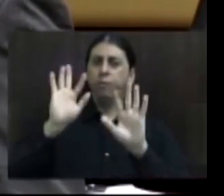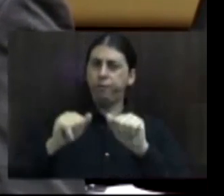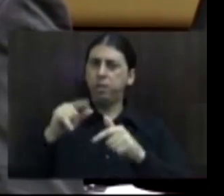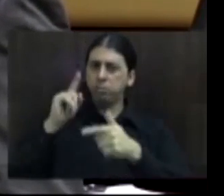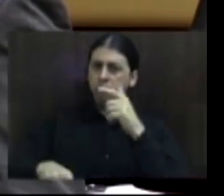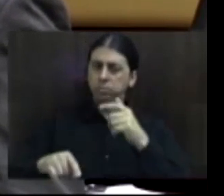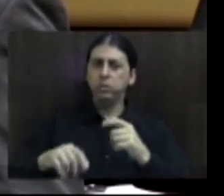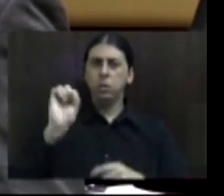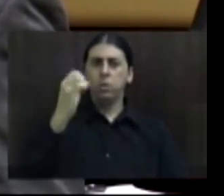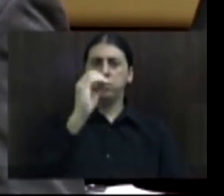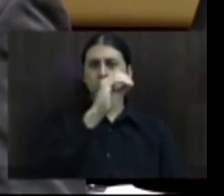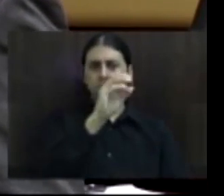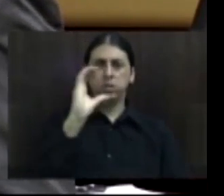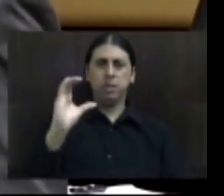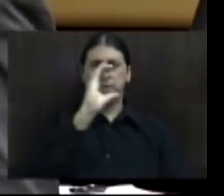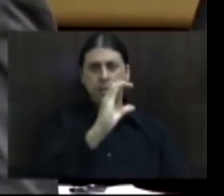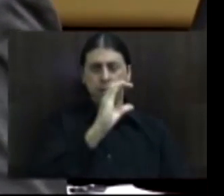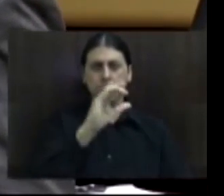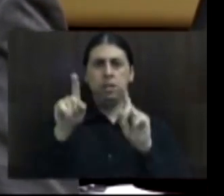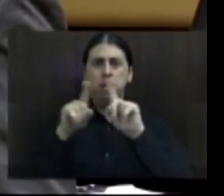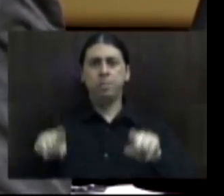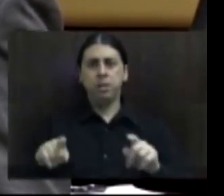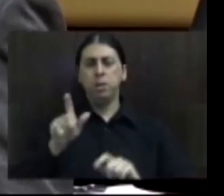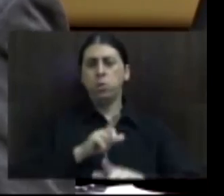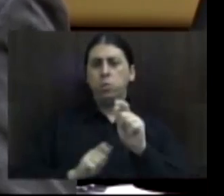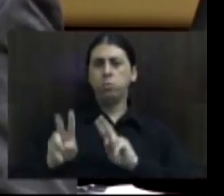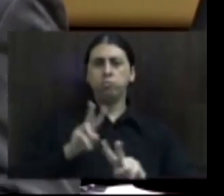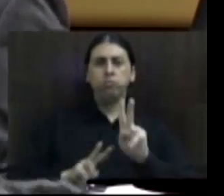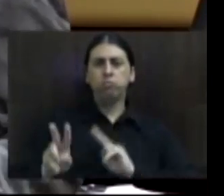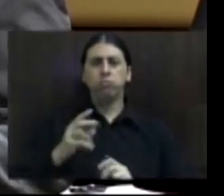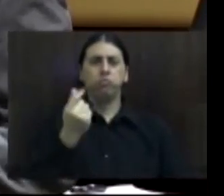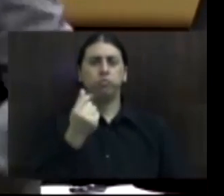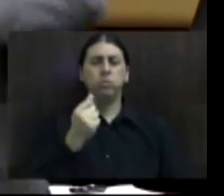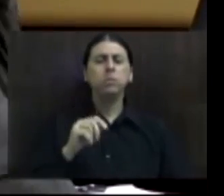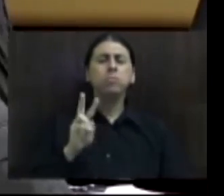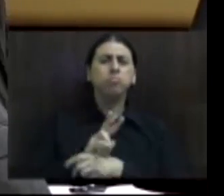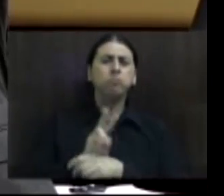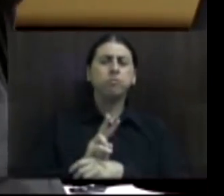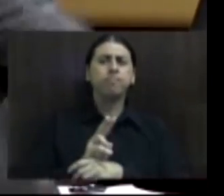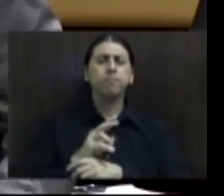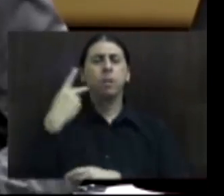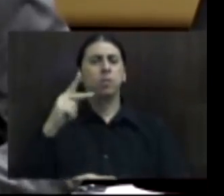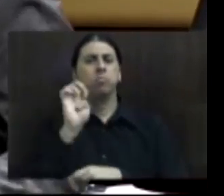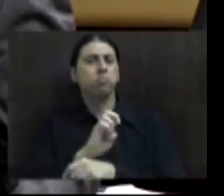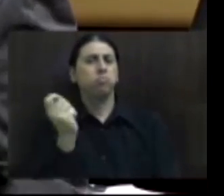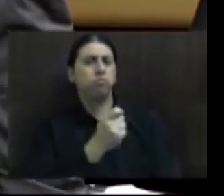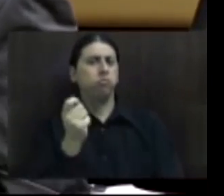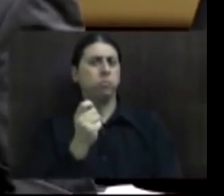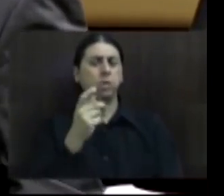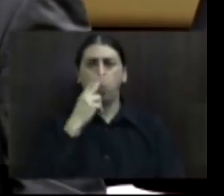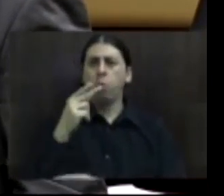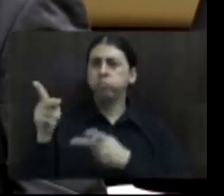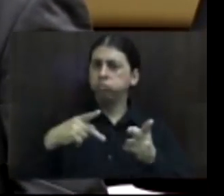800 cargos de confiança dando uma economia pro meu estado pro teu estado pro estado dos teus convidados de